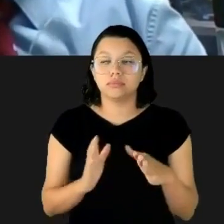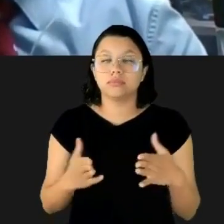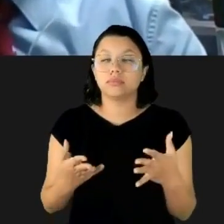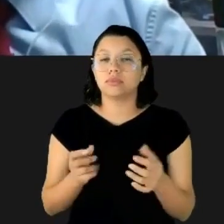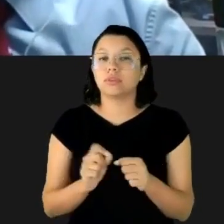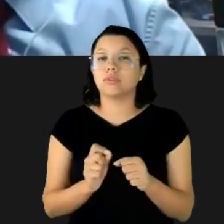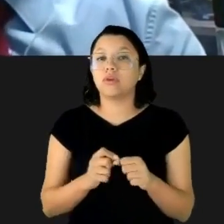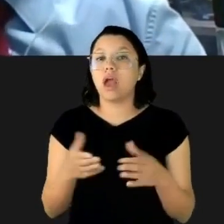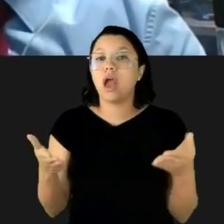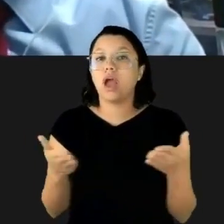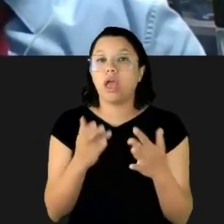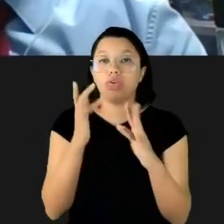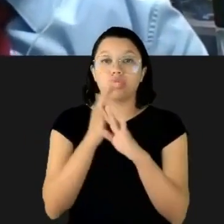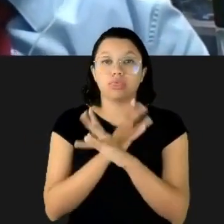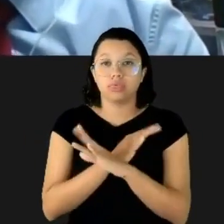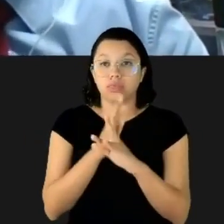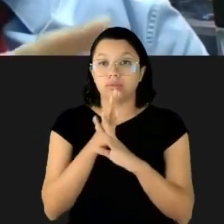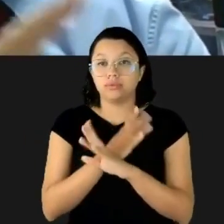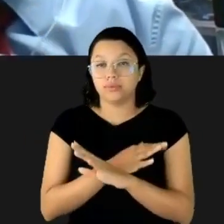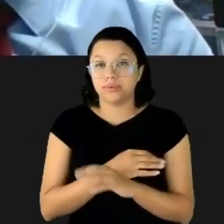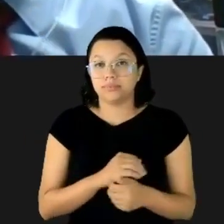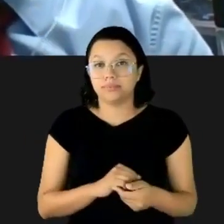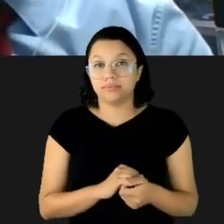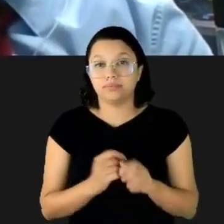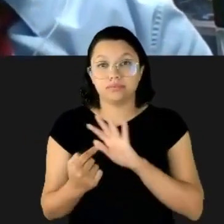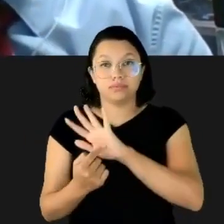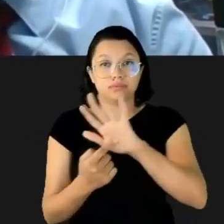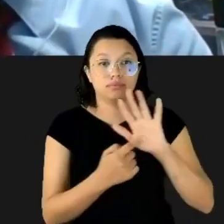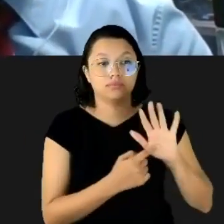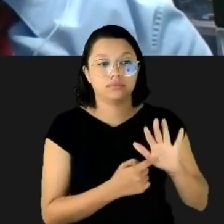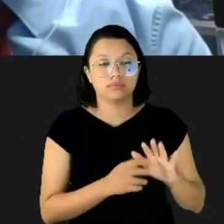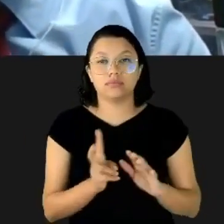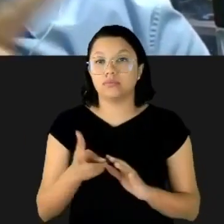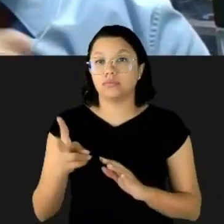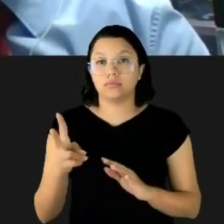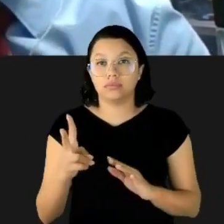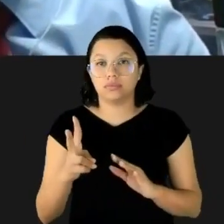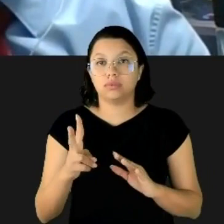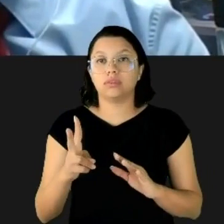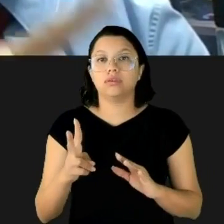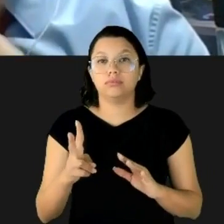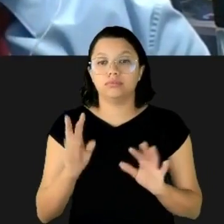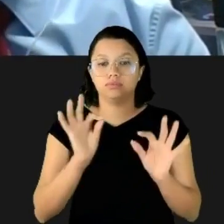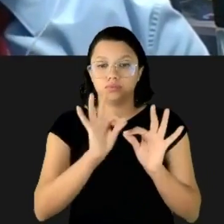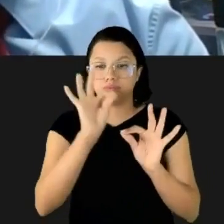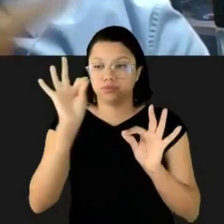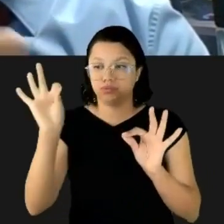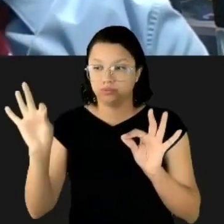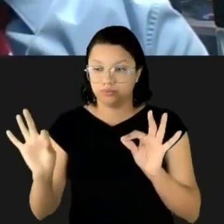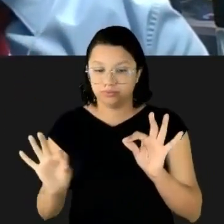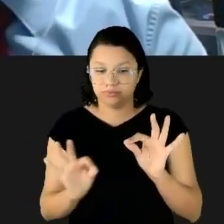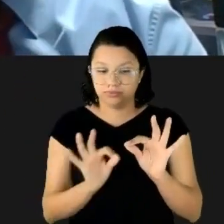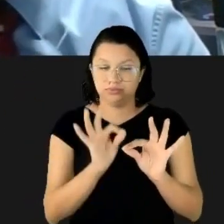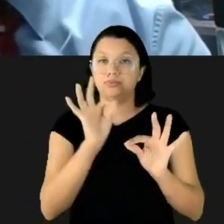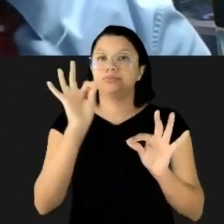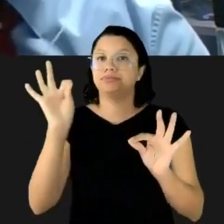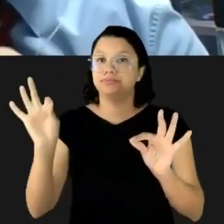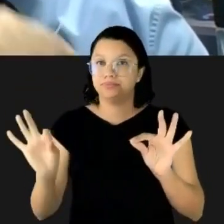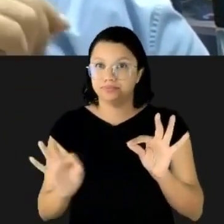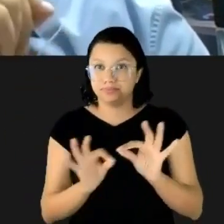fiz essa fluxo mostrando que ele é sempre cíclico porque ele precisa entrar e sair do